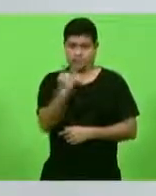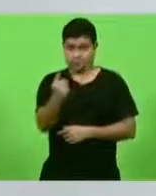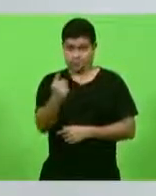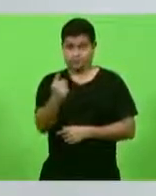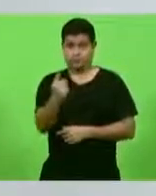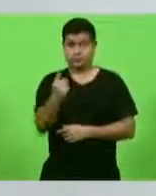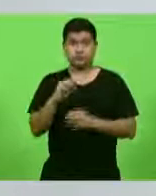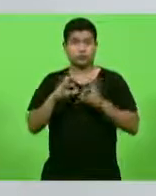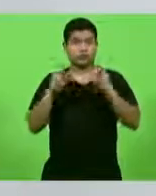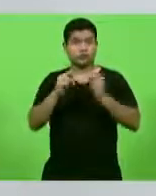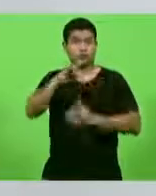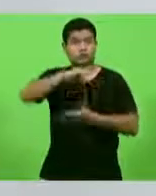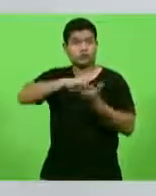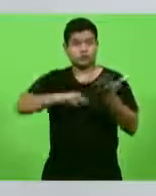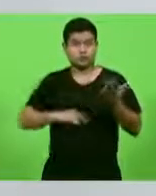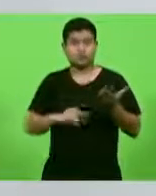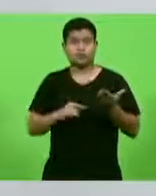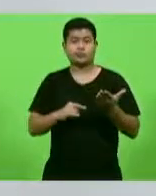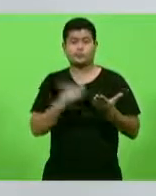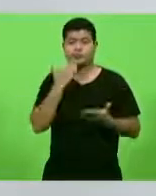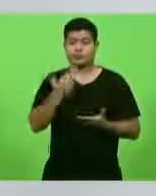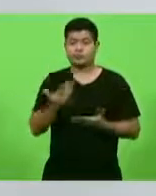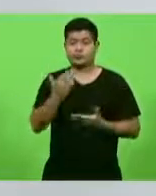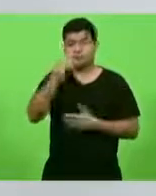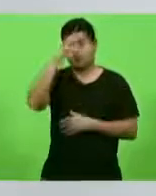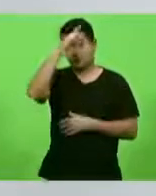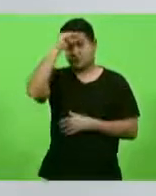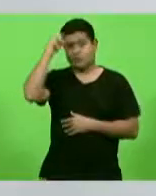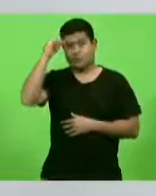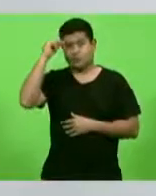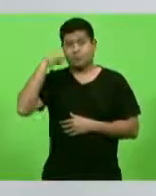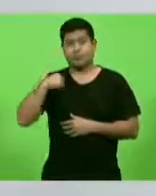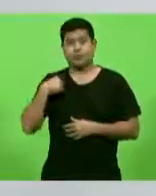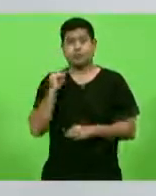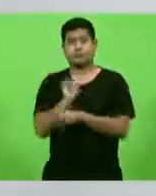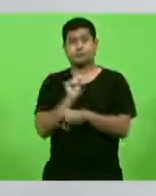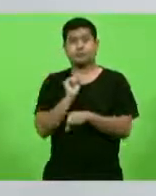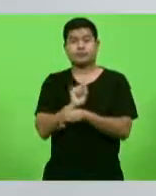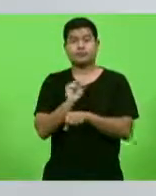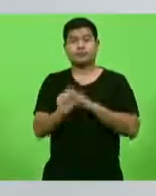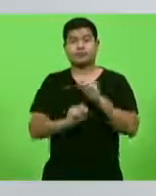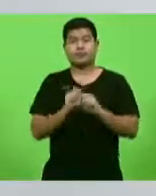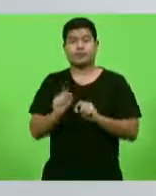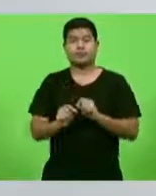todos os documentos requisitados pela prefeitura aguardam a liberação